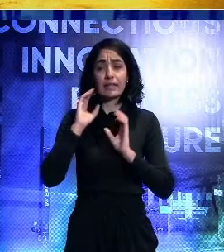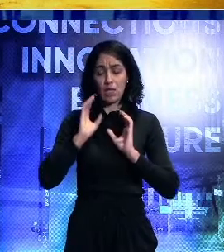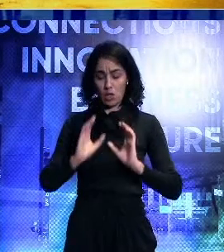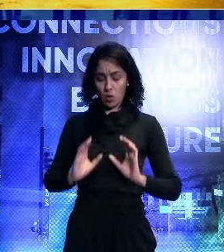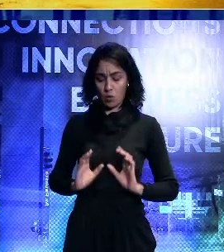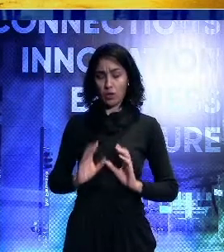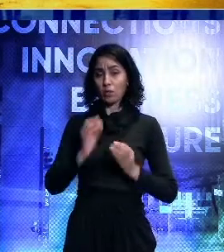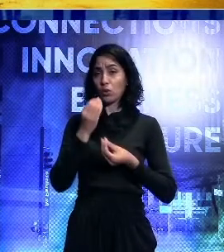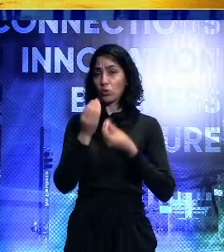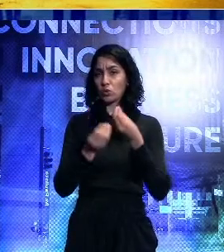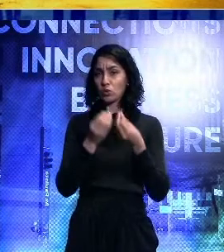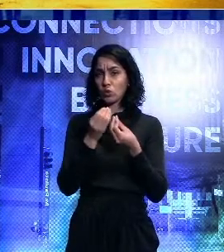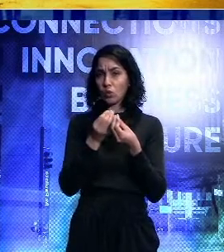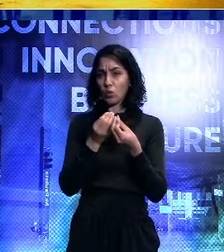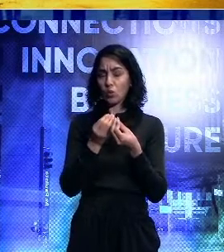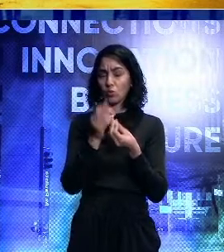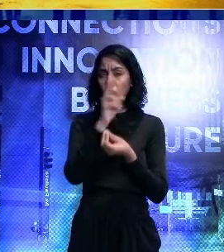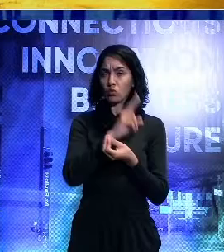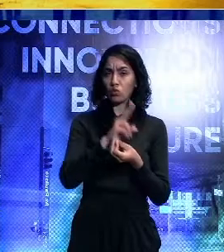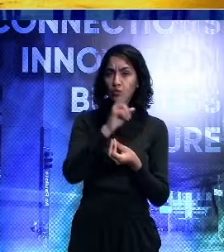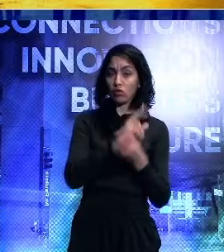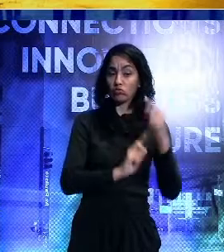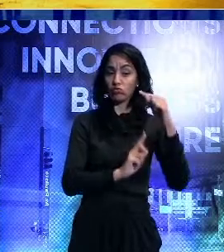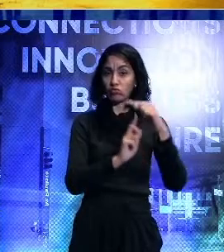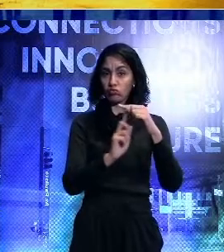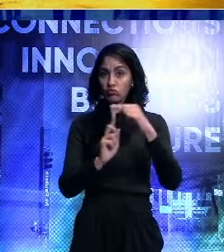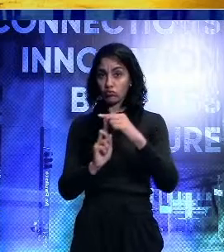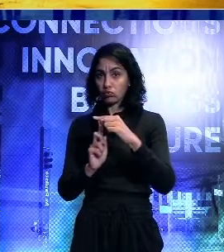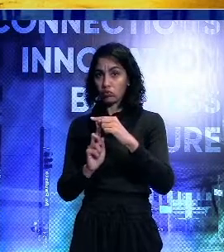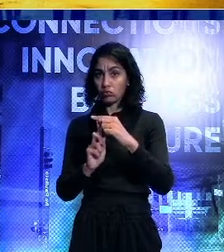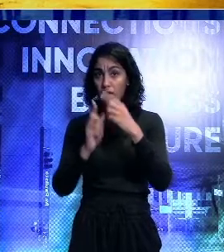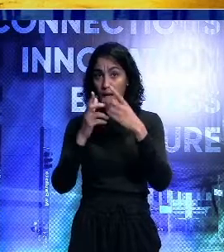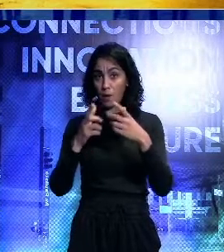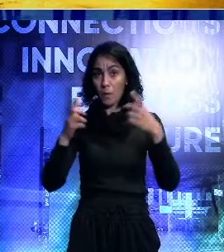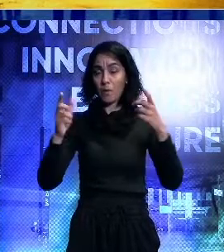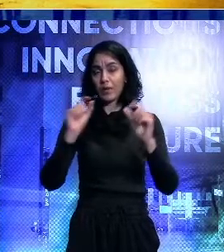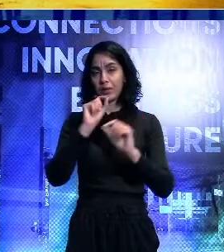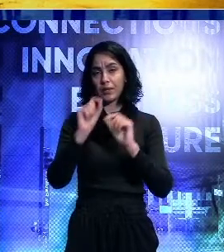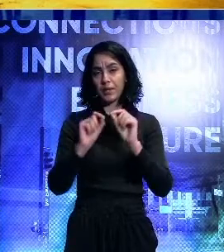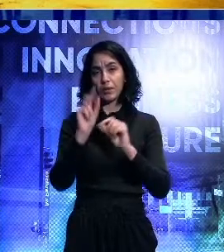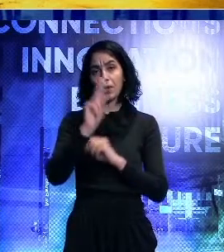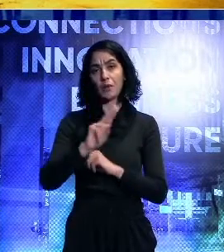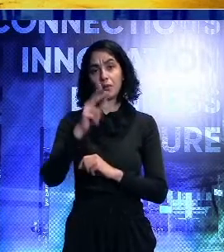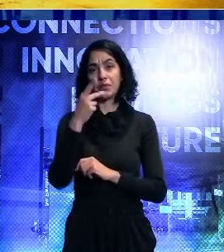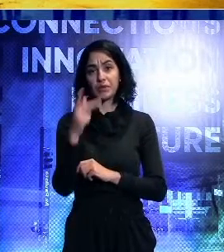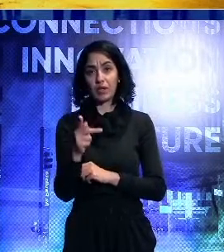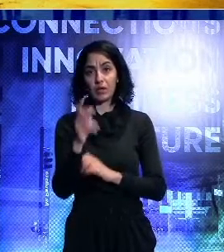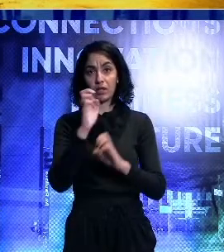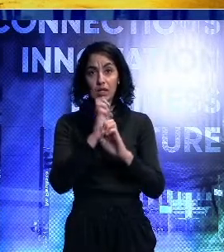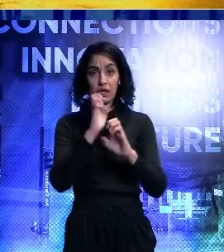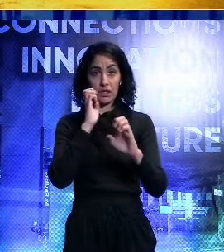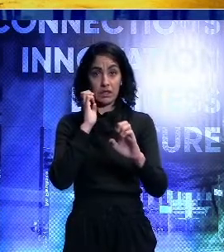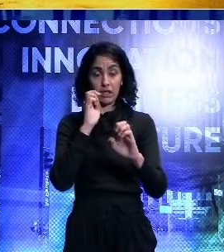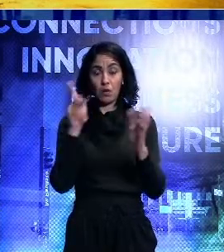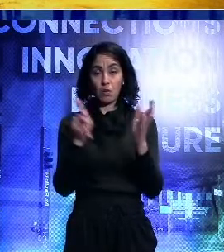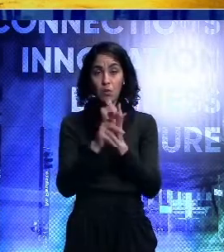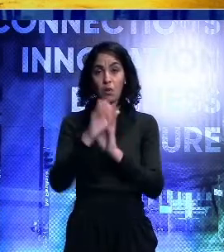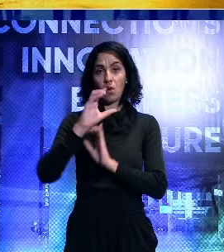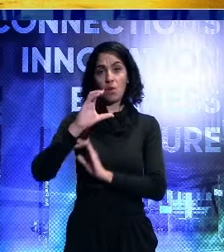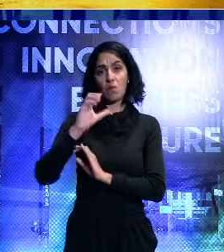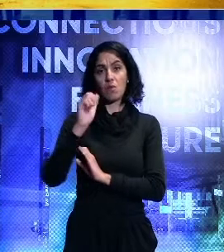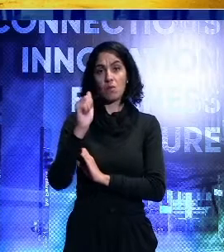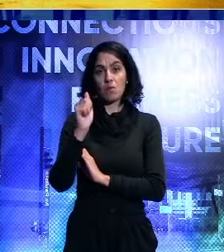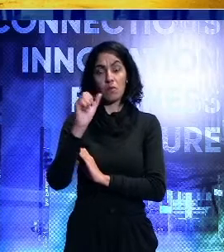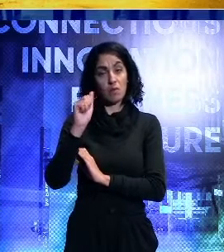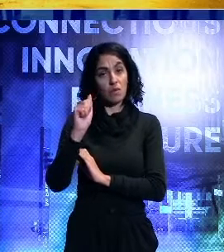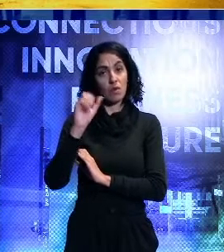aplicação para que a gente possa aumentar a resiliência dela. Beleza? Engenharia do caos é uma das coisas em tecnologia que o nome